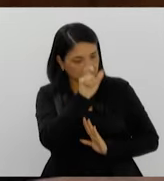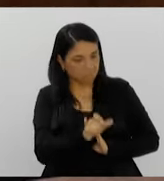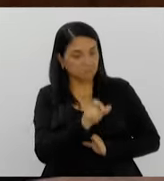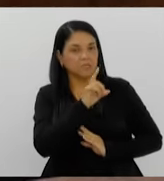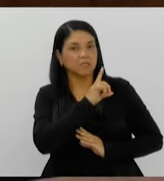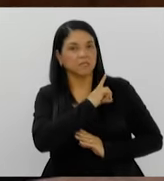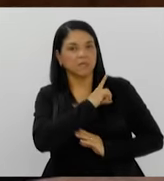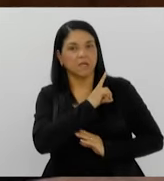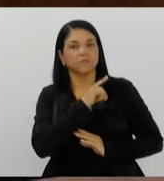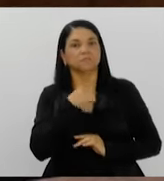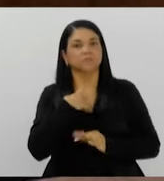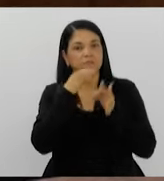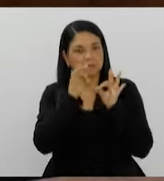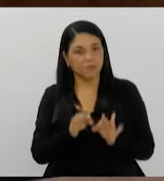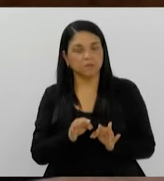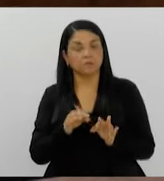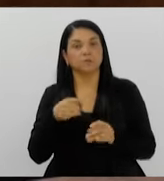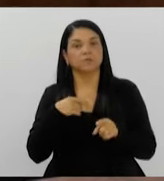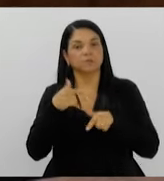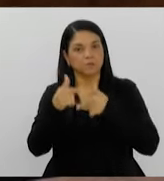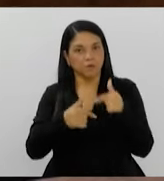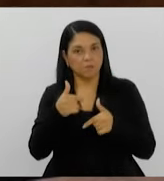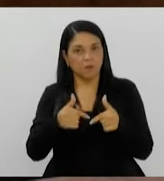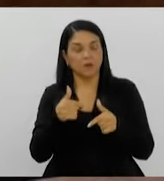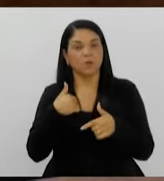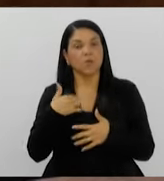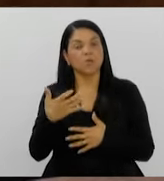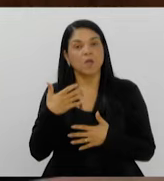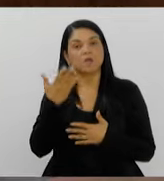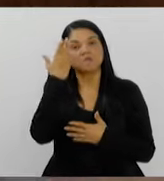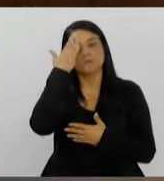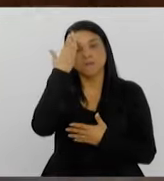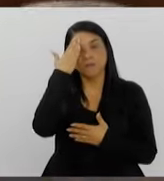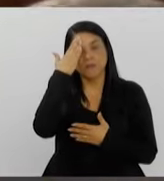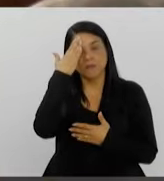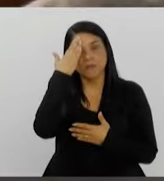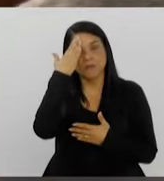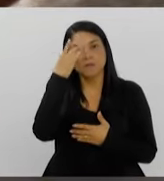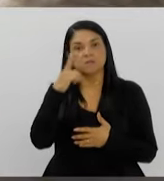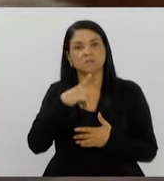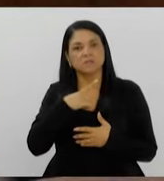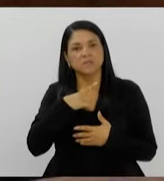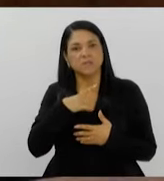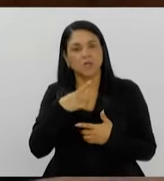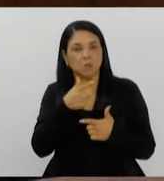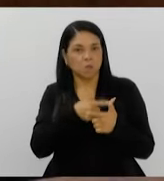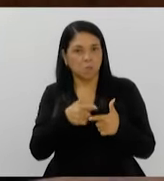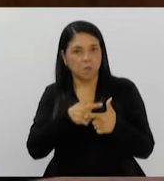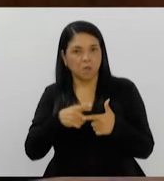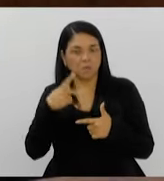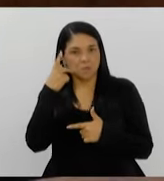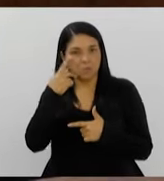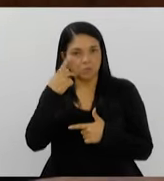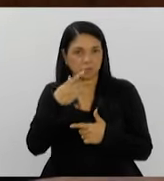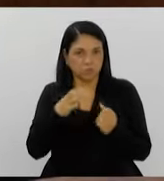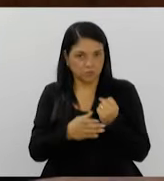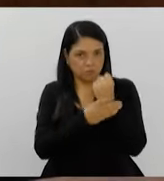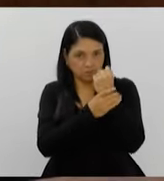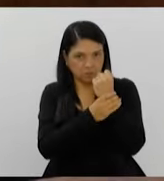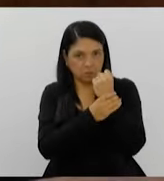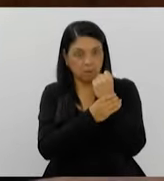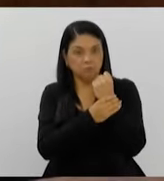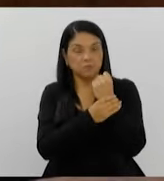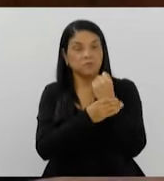segundo que eu gostaria de saber mesmo não sendo na base se há uma inflexão na política de segurança Se for para